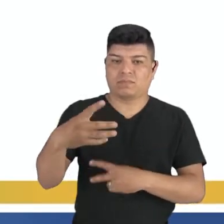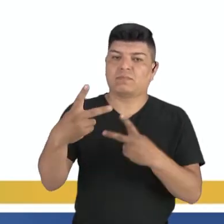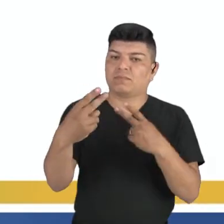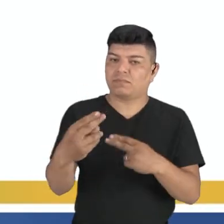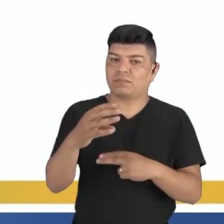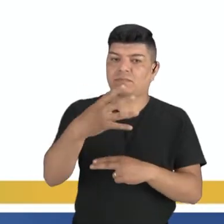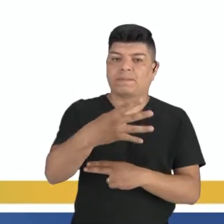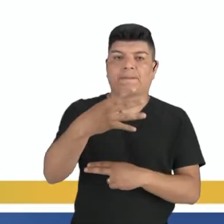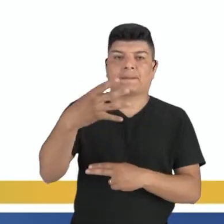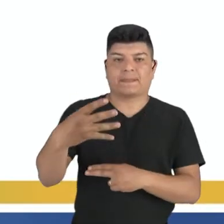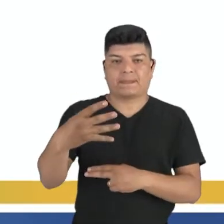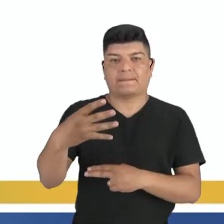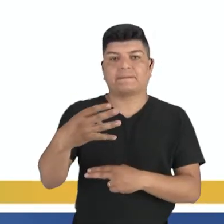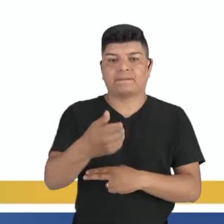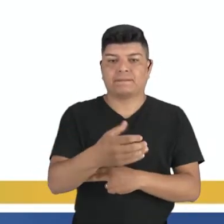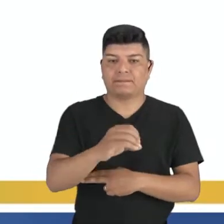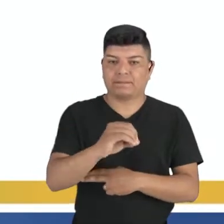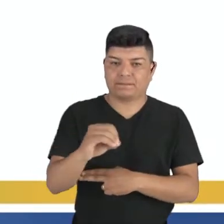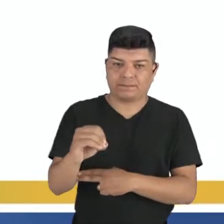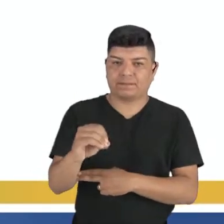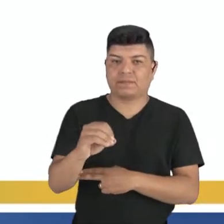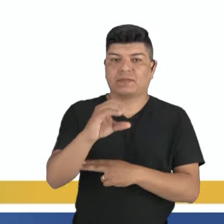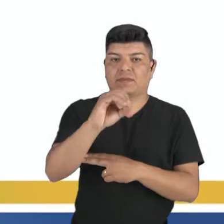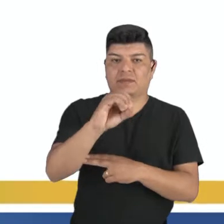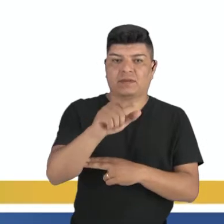igual a 44 centésimos,